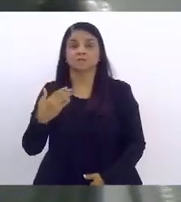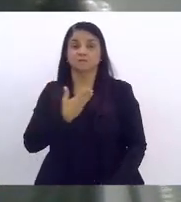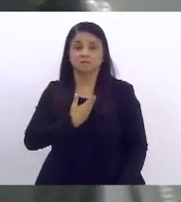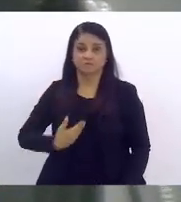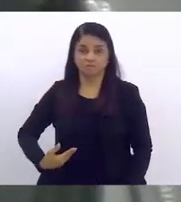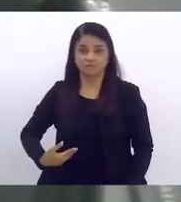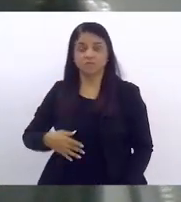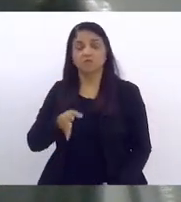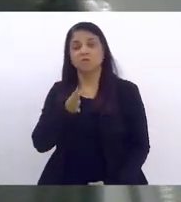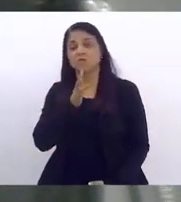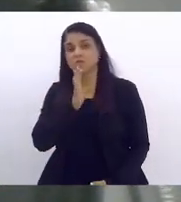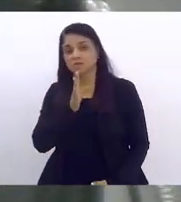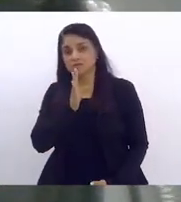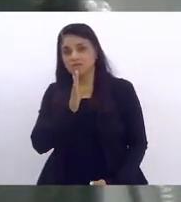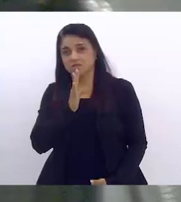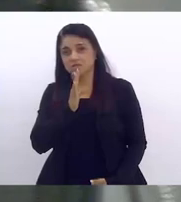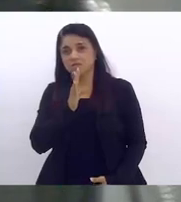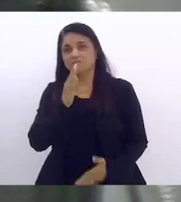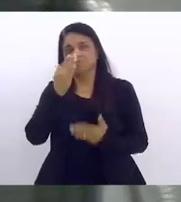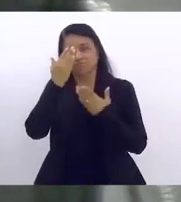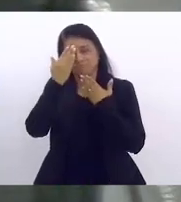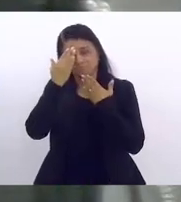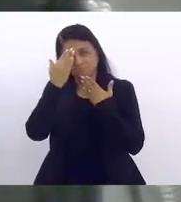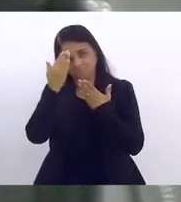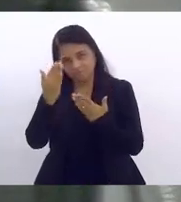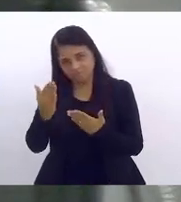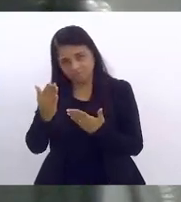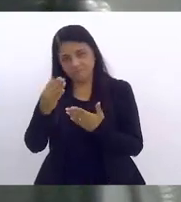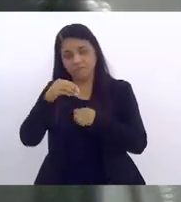sejam reconhecidas. Então, agradeço muito a